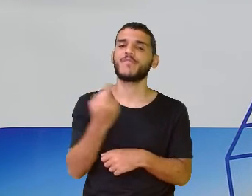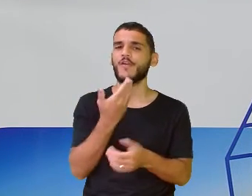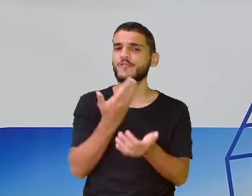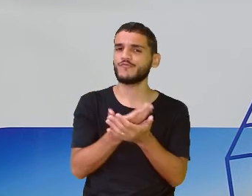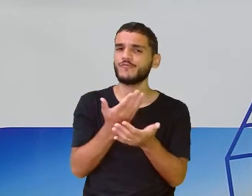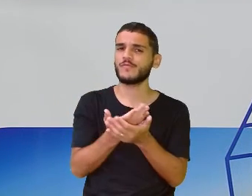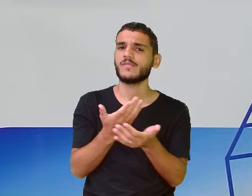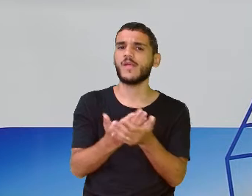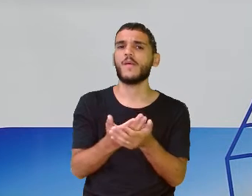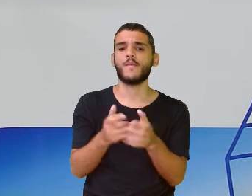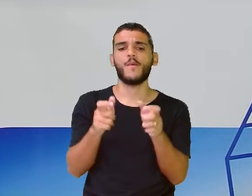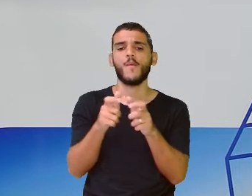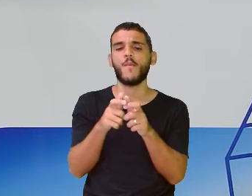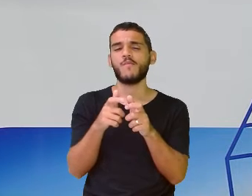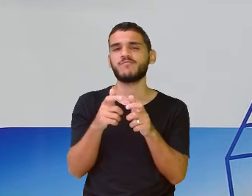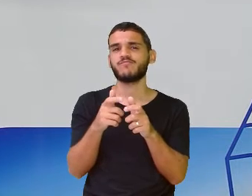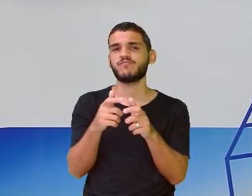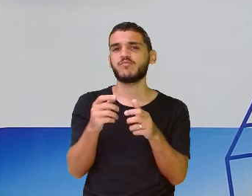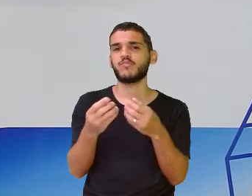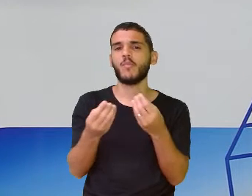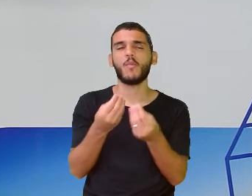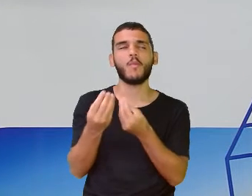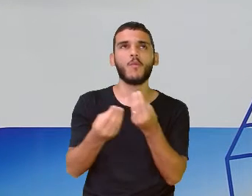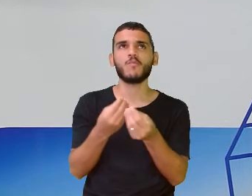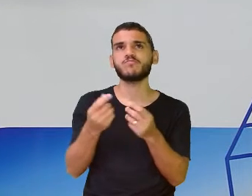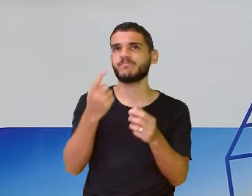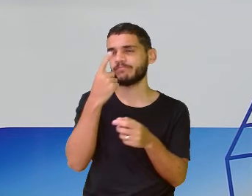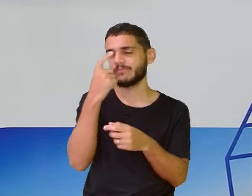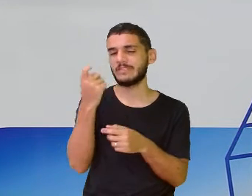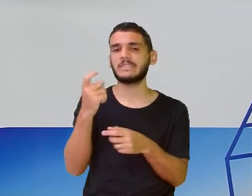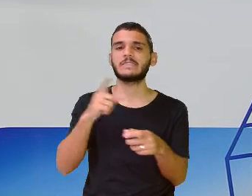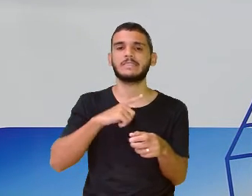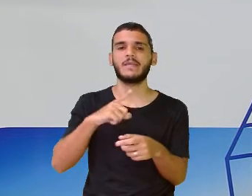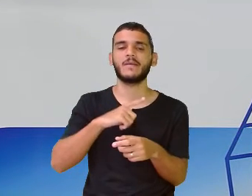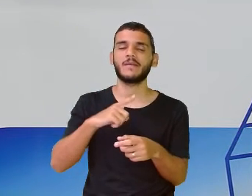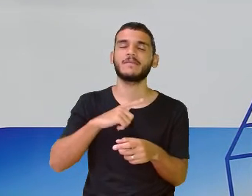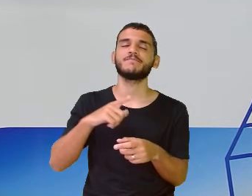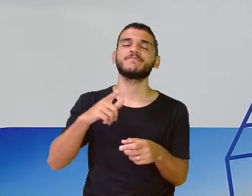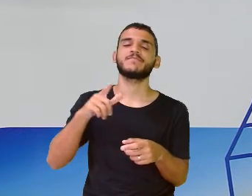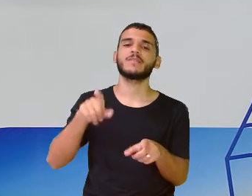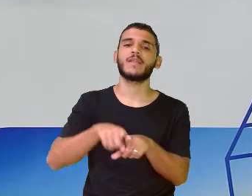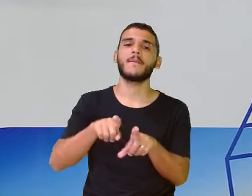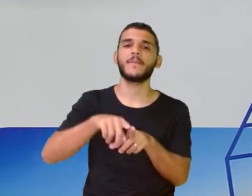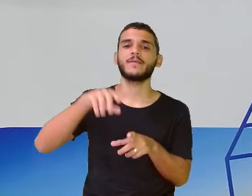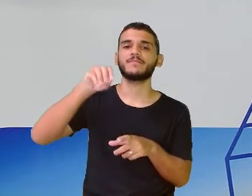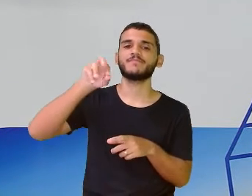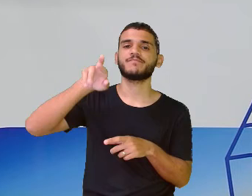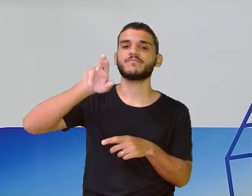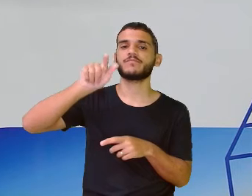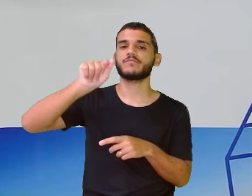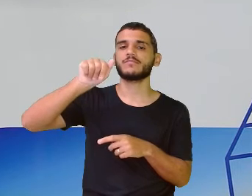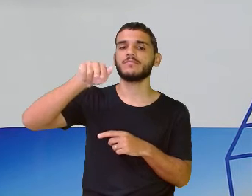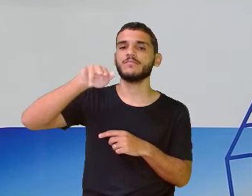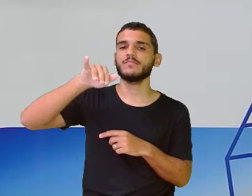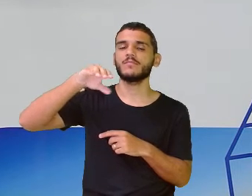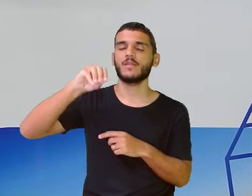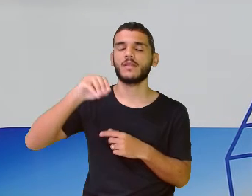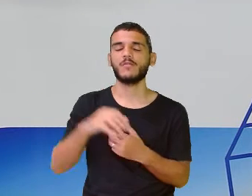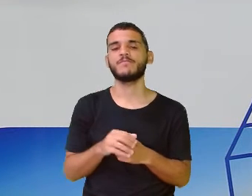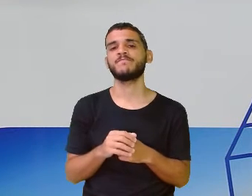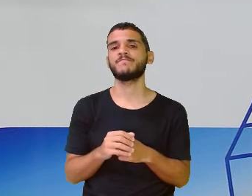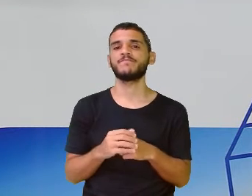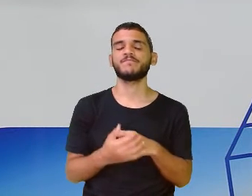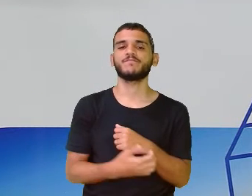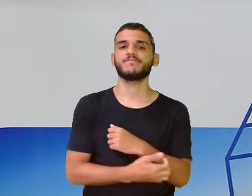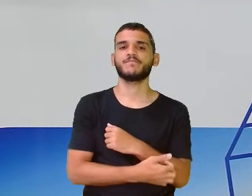a quantidade de lixo e sobre o lixo orgânico. Então, veja, aqui é a LIDE, aqui é o primeiro parágrafo da